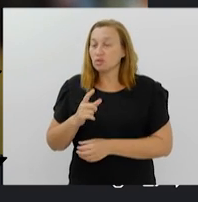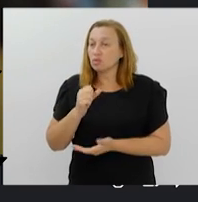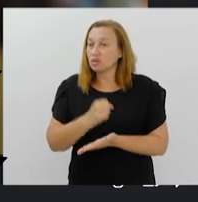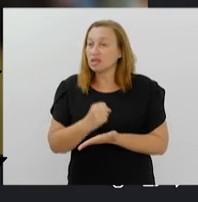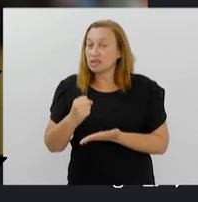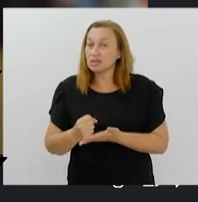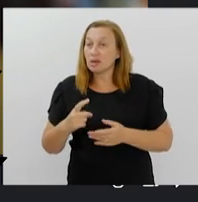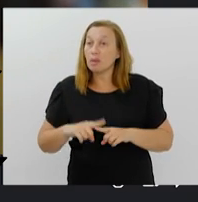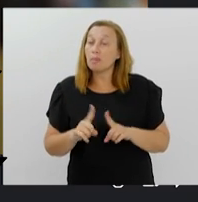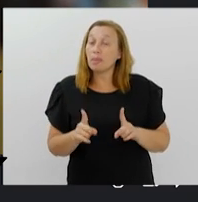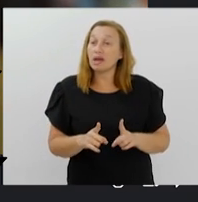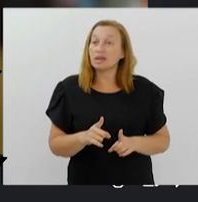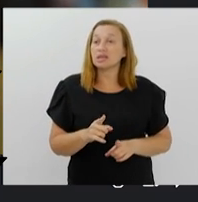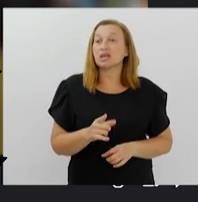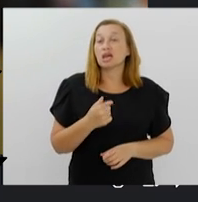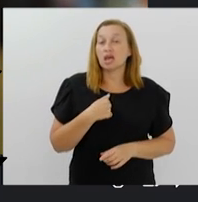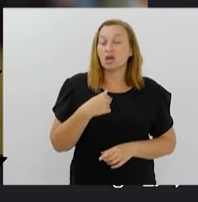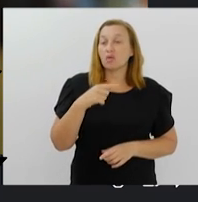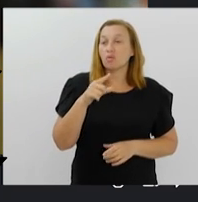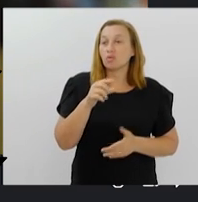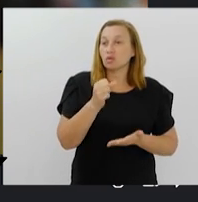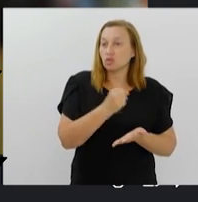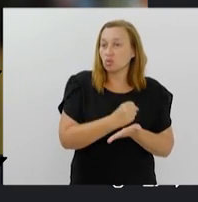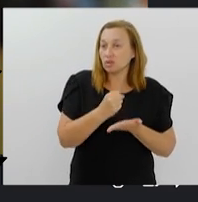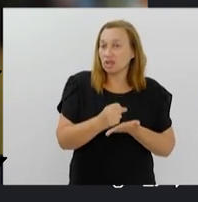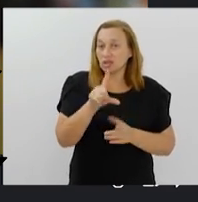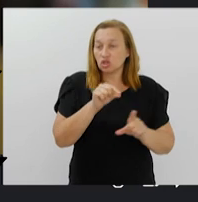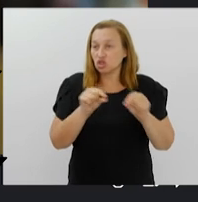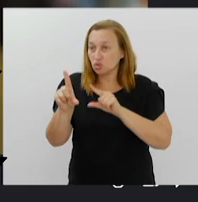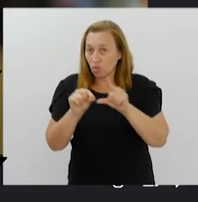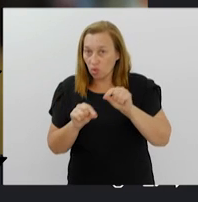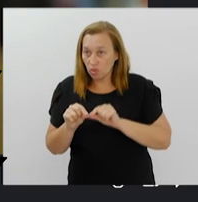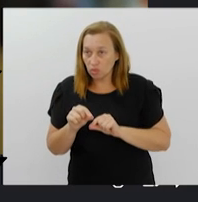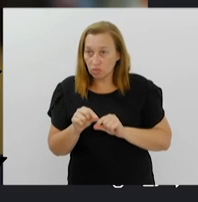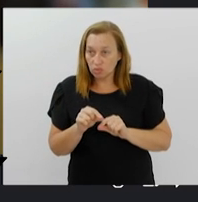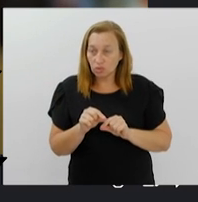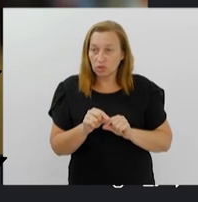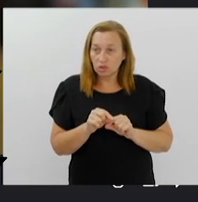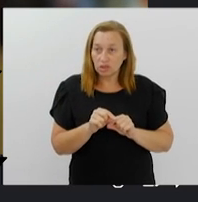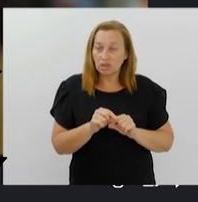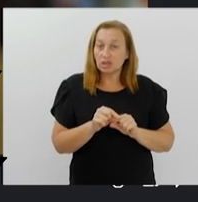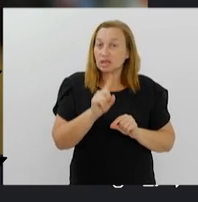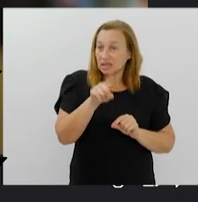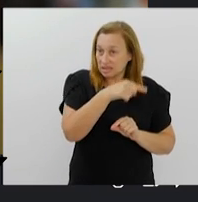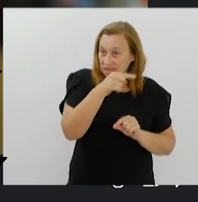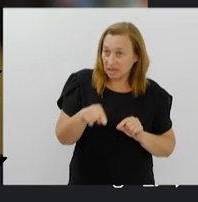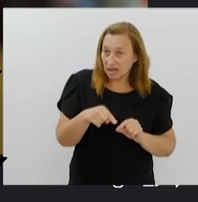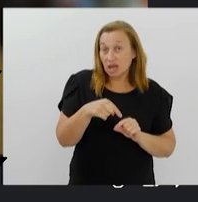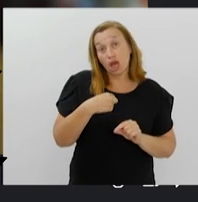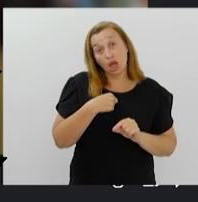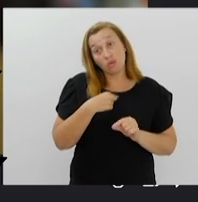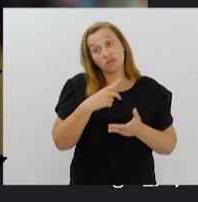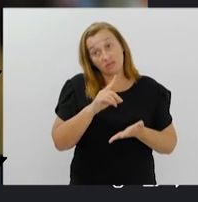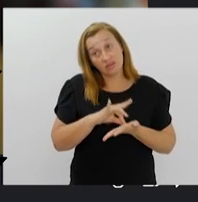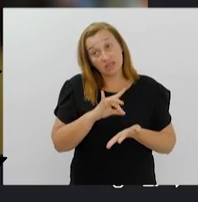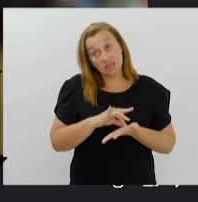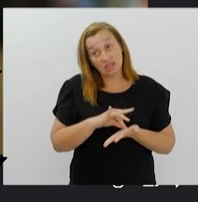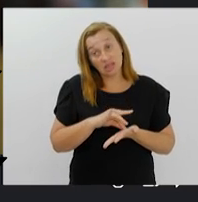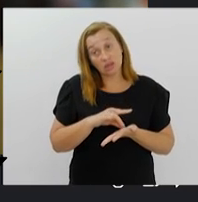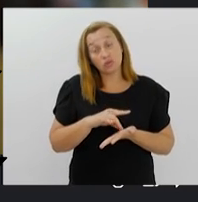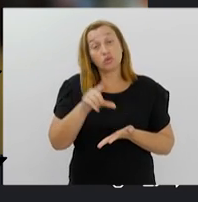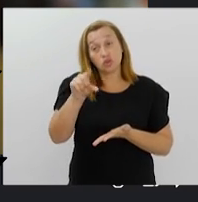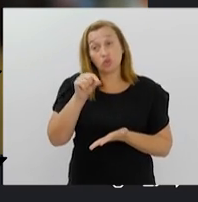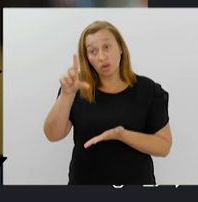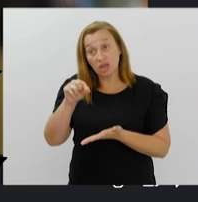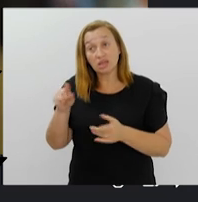Porém quando eu seleciono contratos que são deficitários e escolho cancelá-lo eu tô ou na verdade selecionando